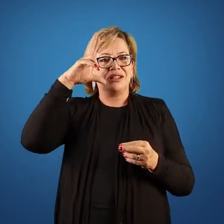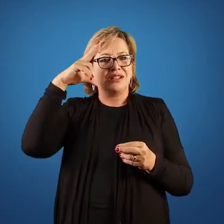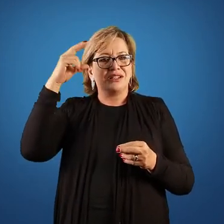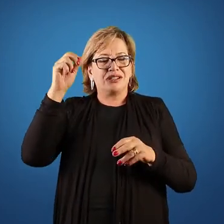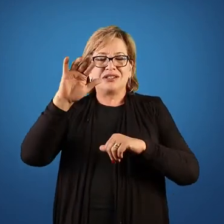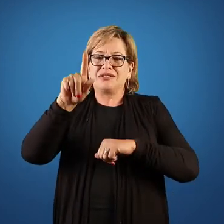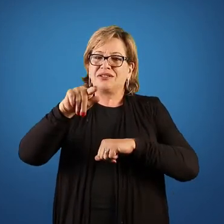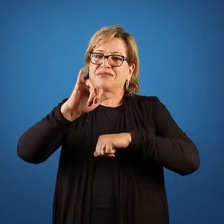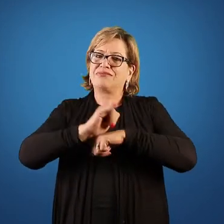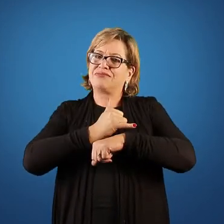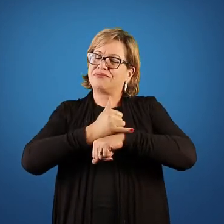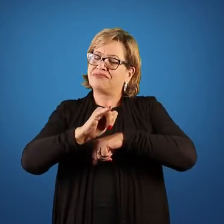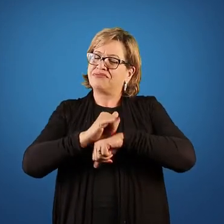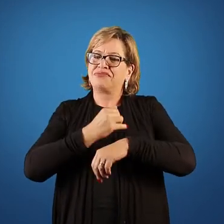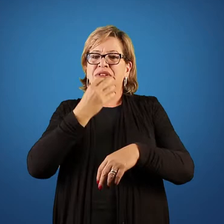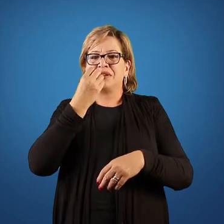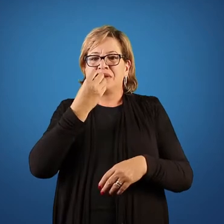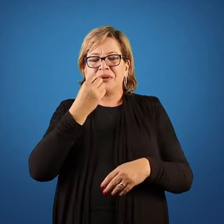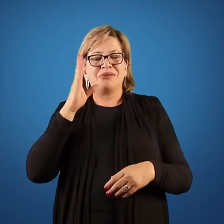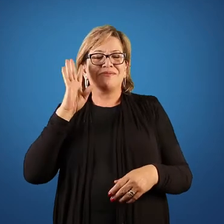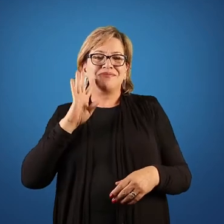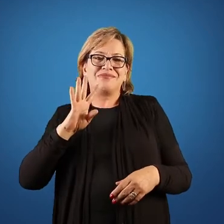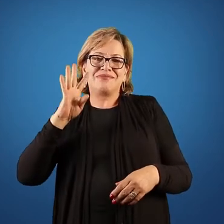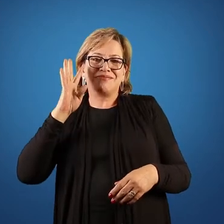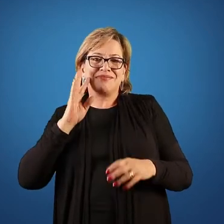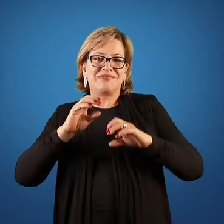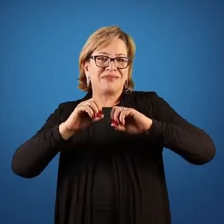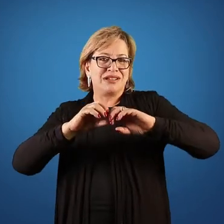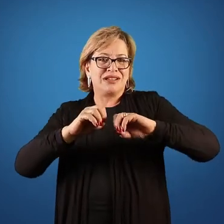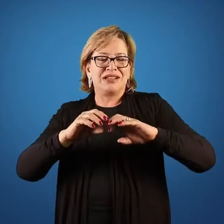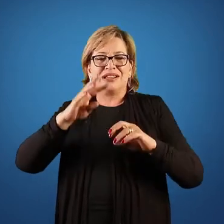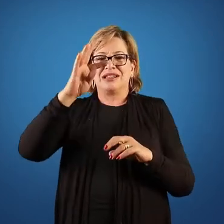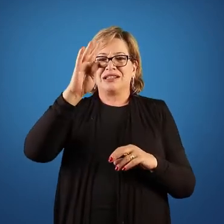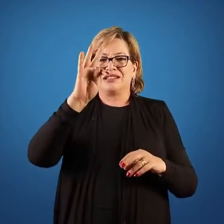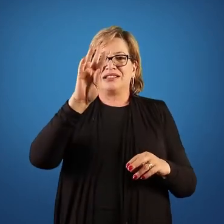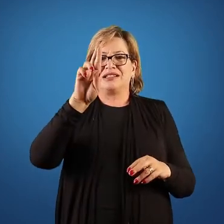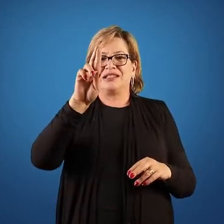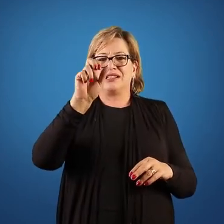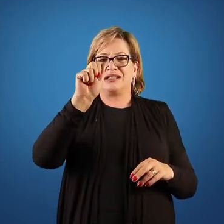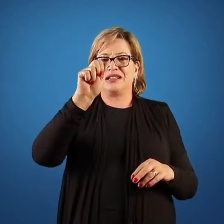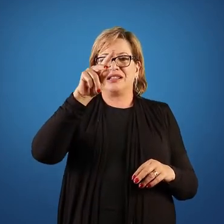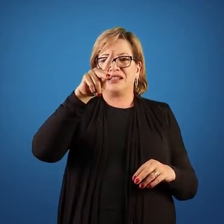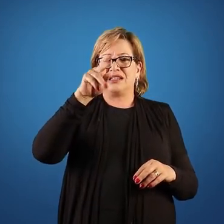como uma estratégia pedagógica bem legal para trabalhar o trapézio na escola.